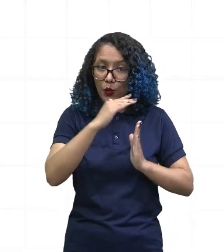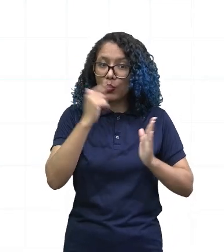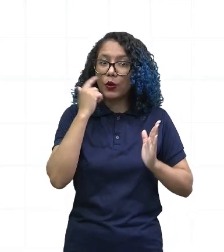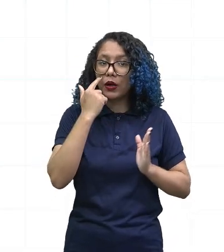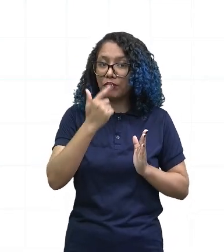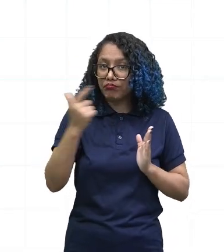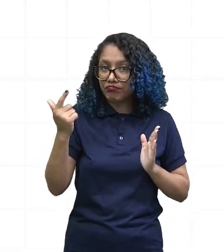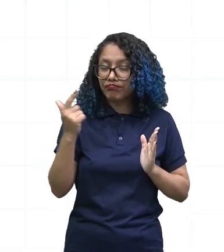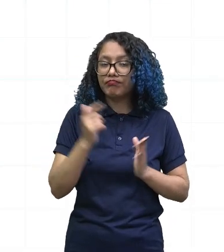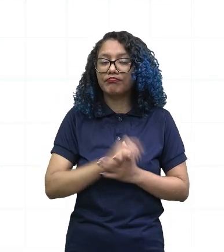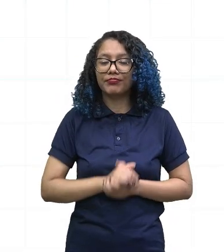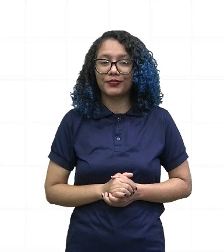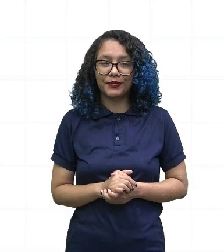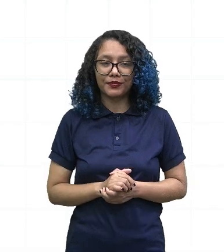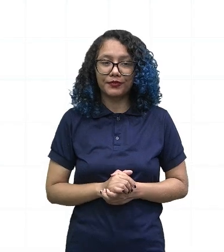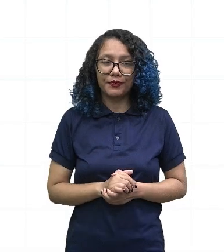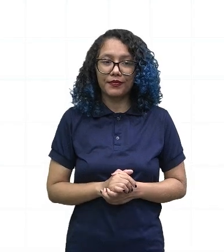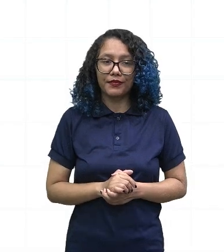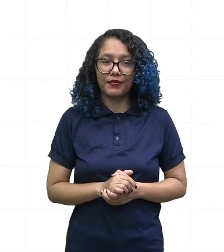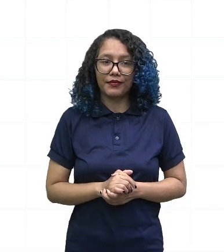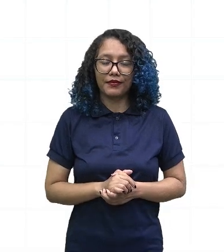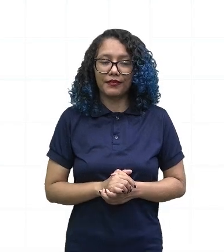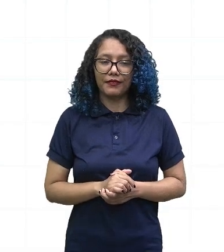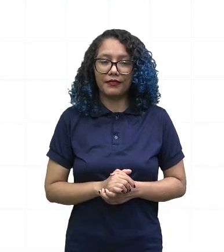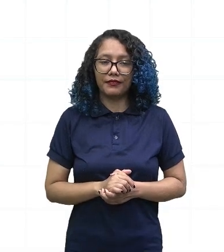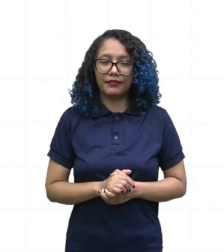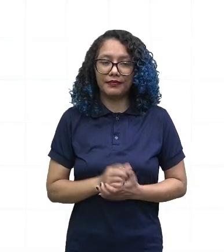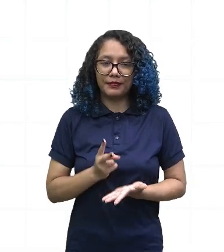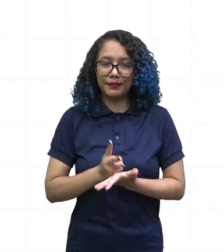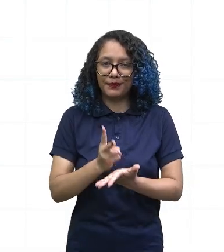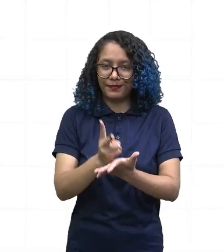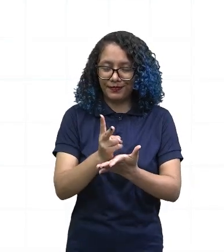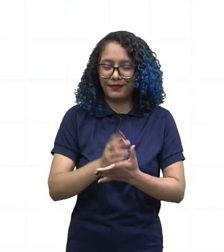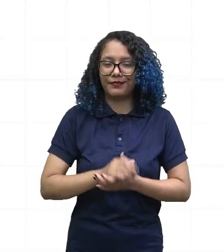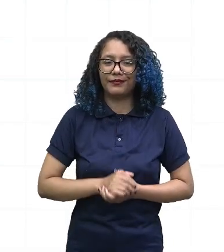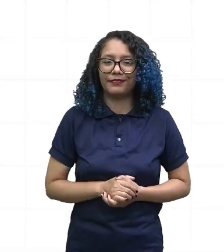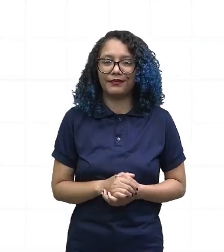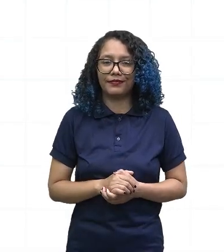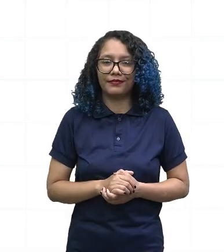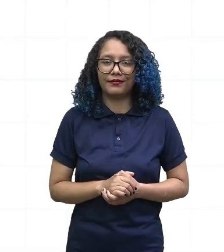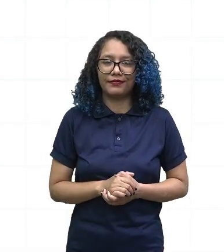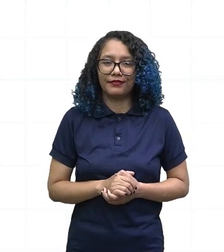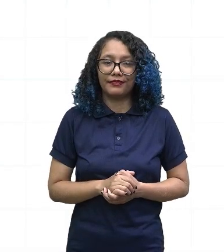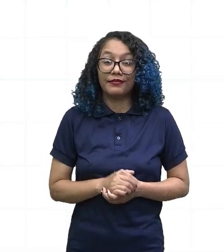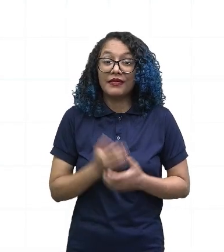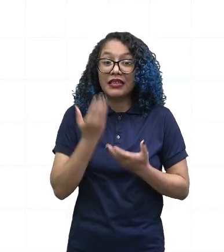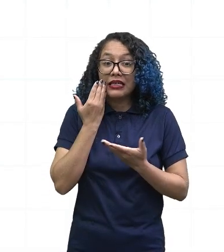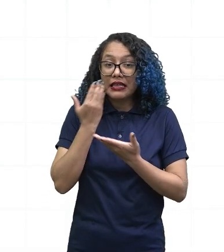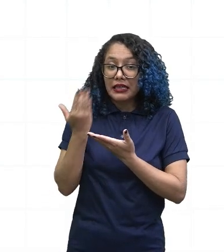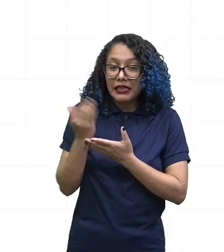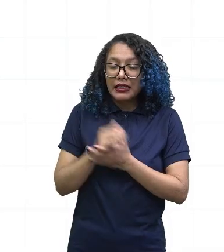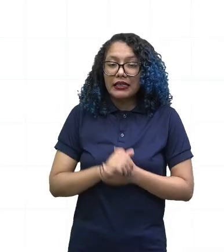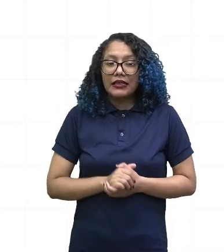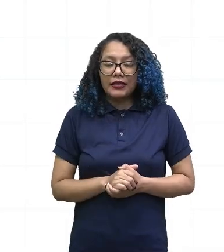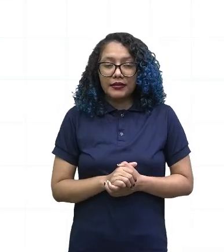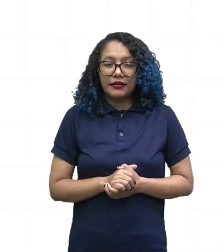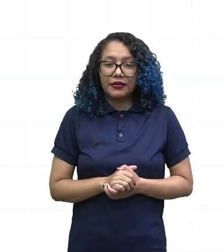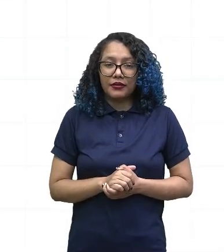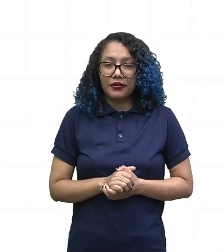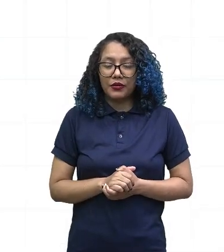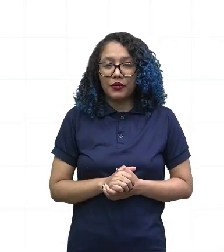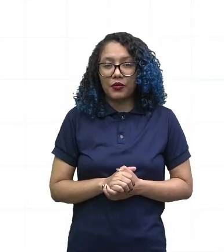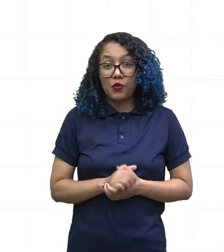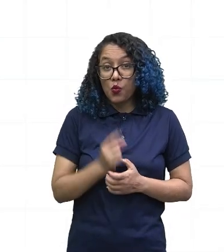aí, não é? Muito bem. Aí, dando continuidade, ó. Essa é a imagem, né, ali que foi uma